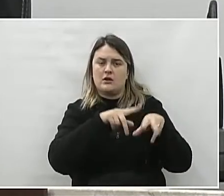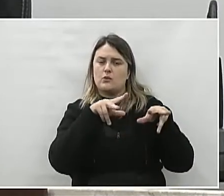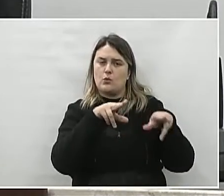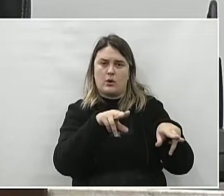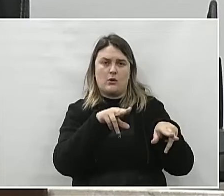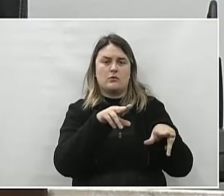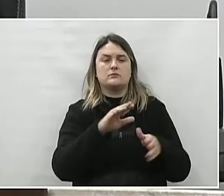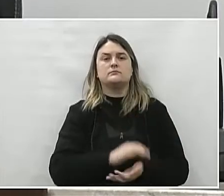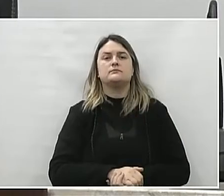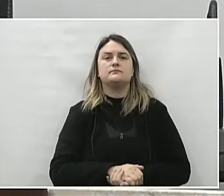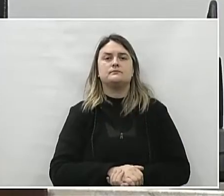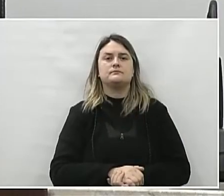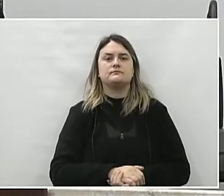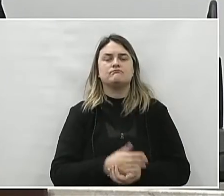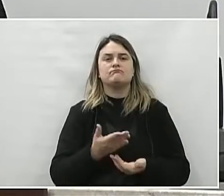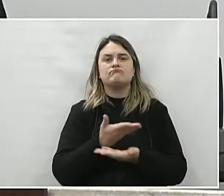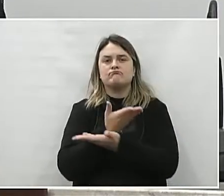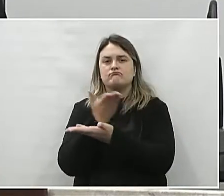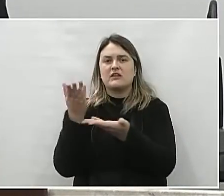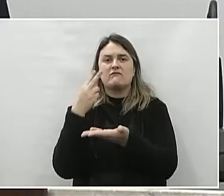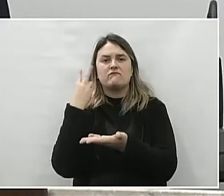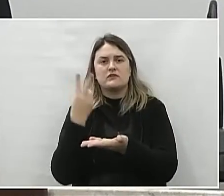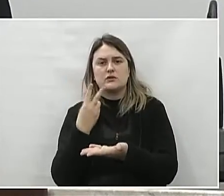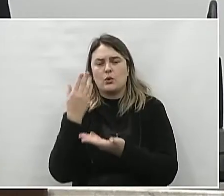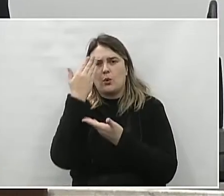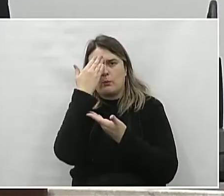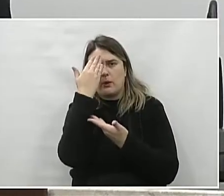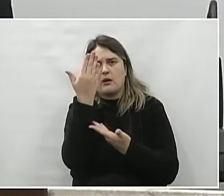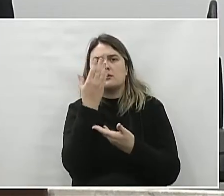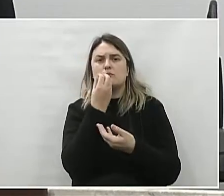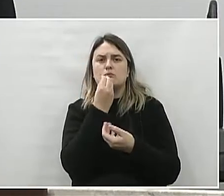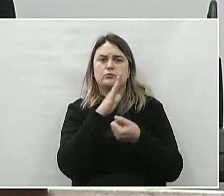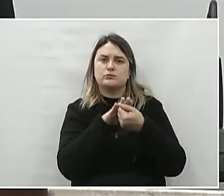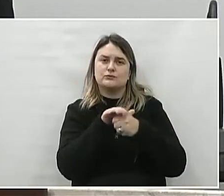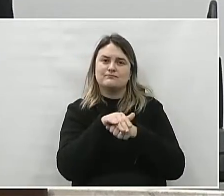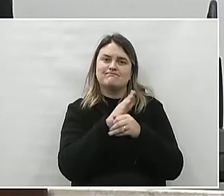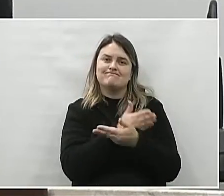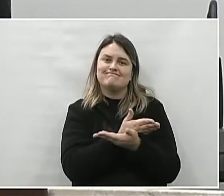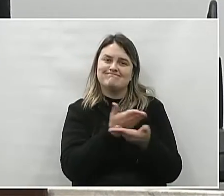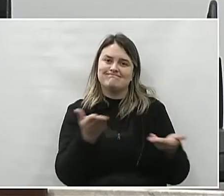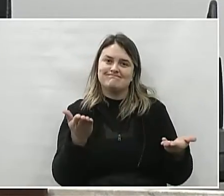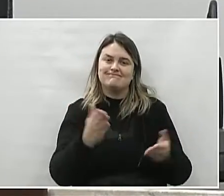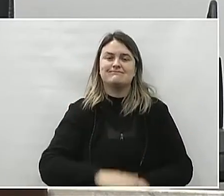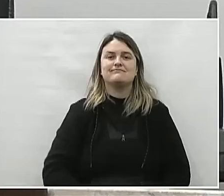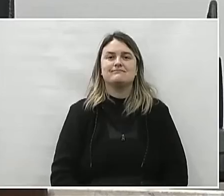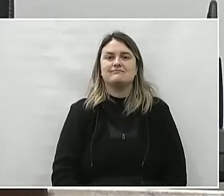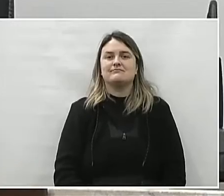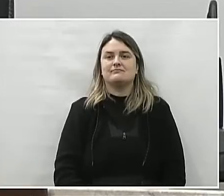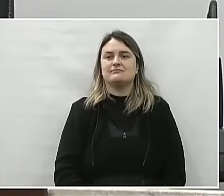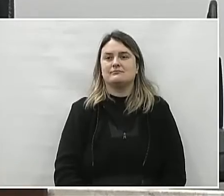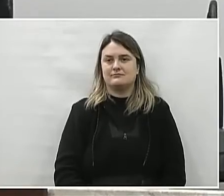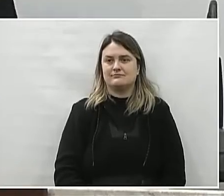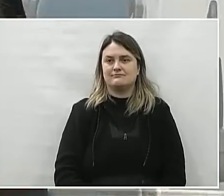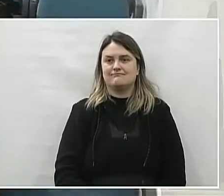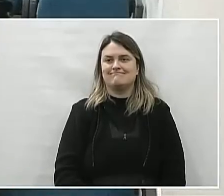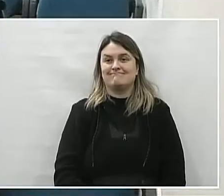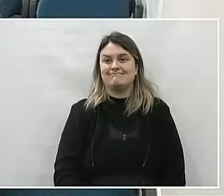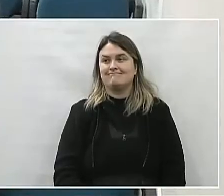em horário regimental. Senhores vereadores, muito obrigado e uma boa noite a todos. e